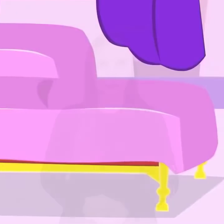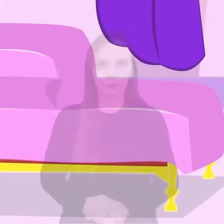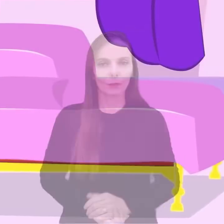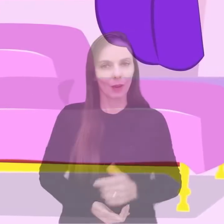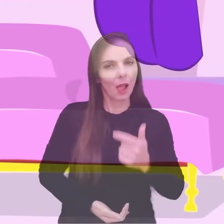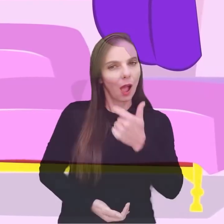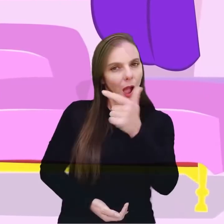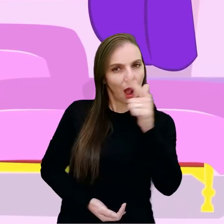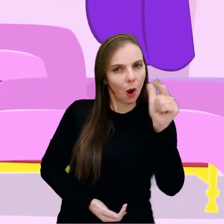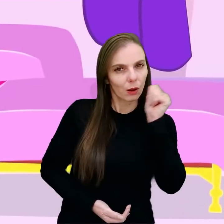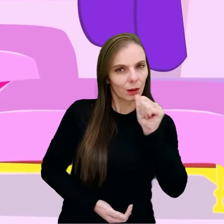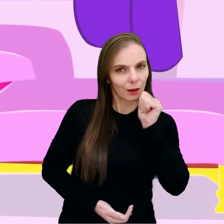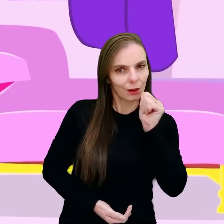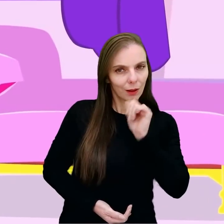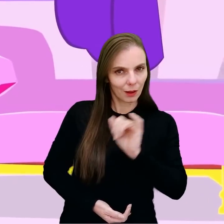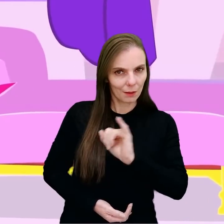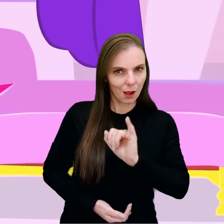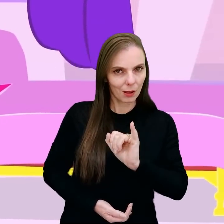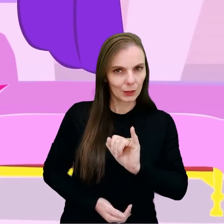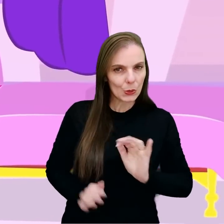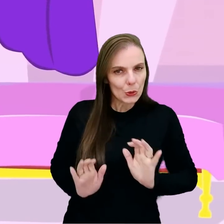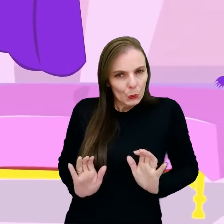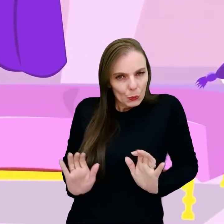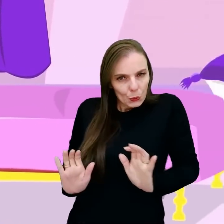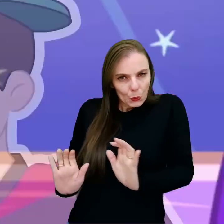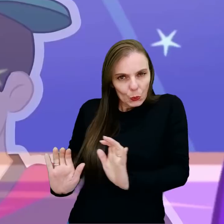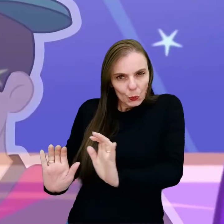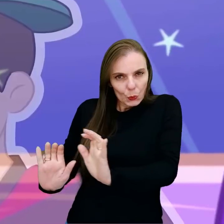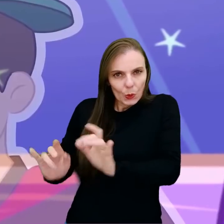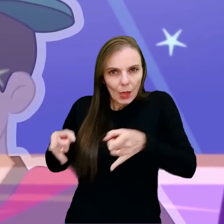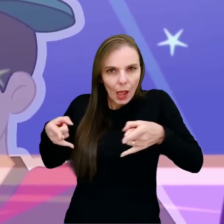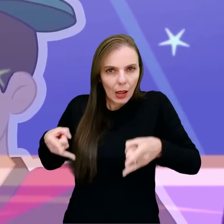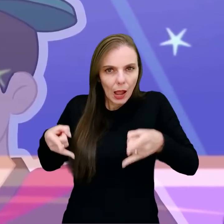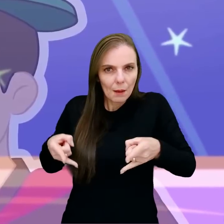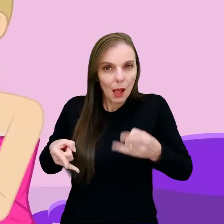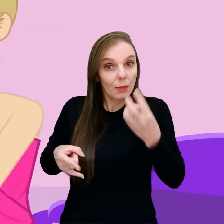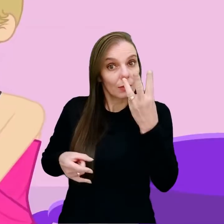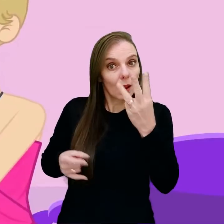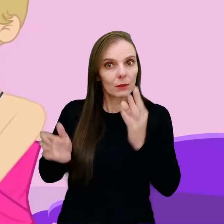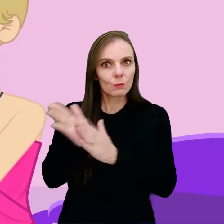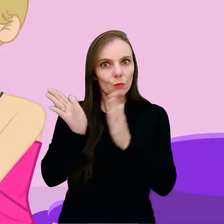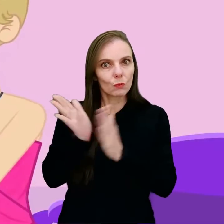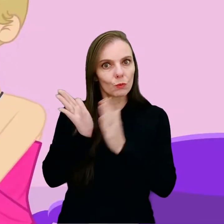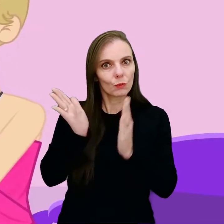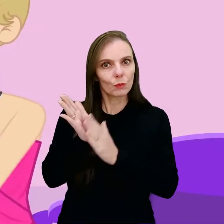As outras irmãs, então, empurraram a cama e bateram três palmas.